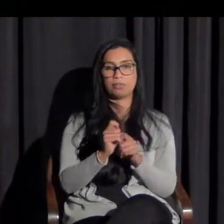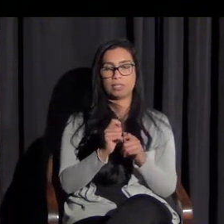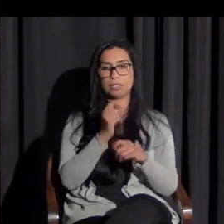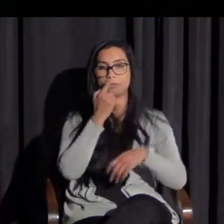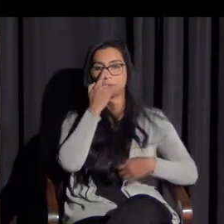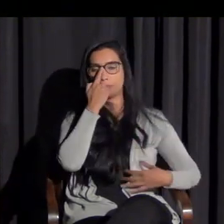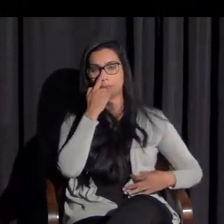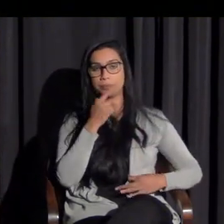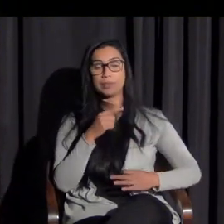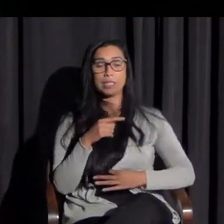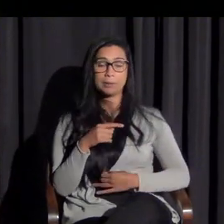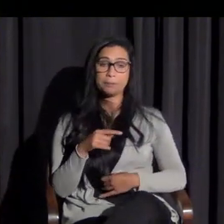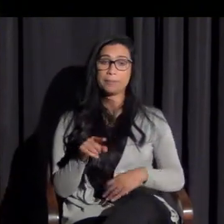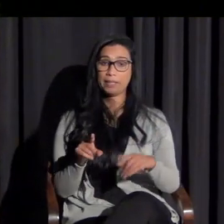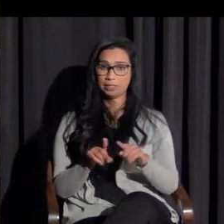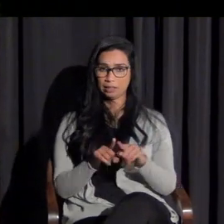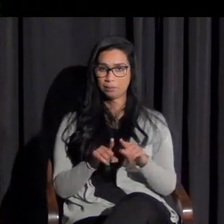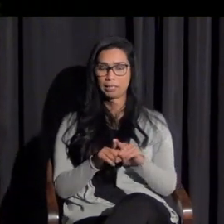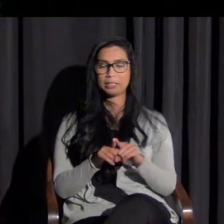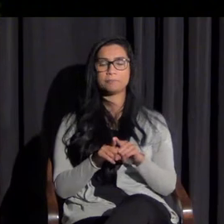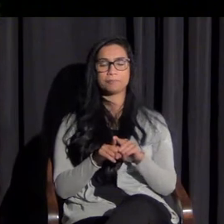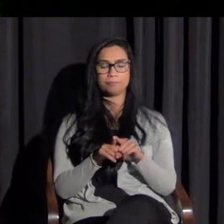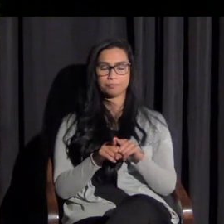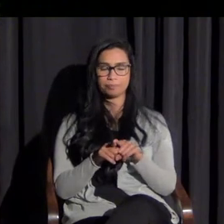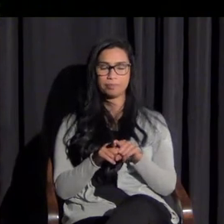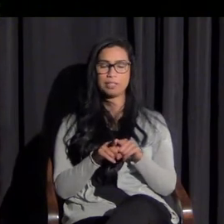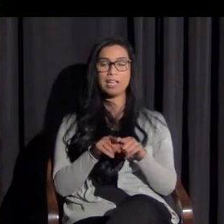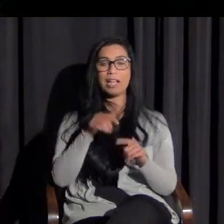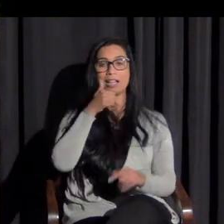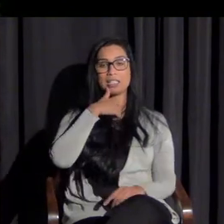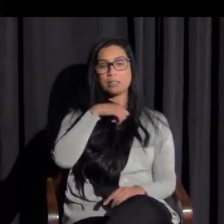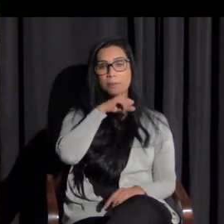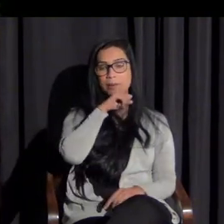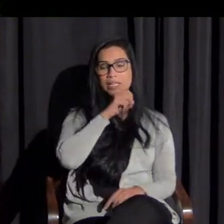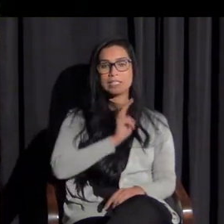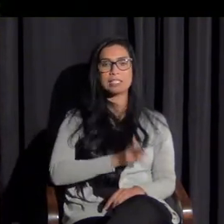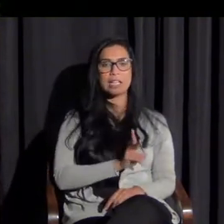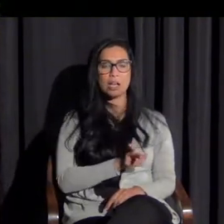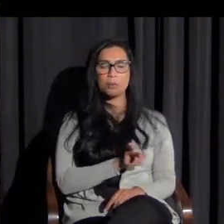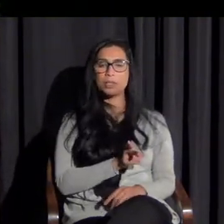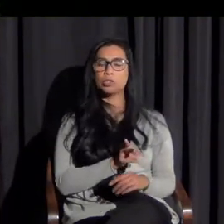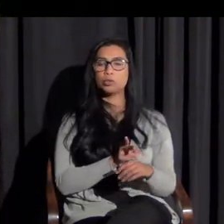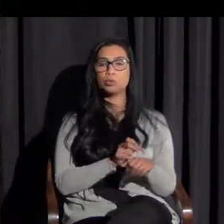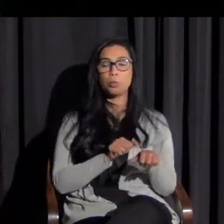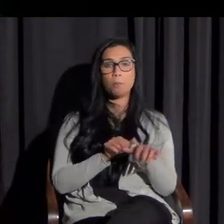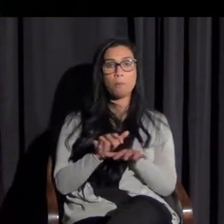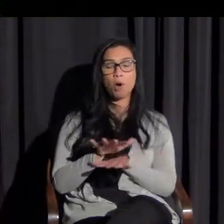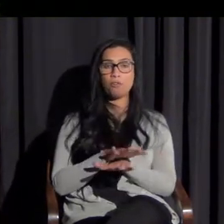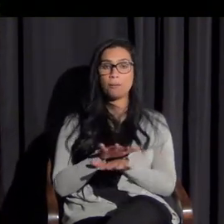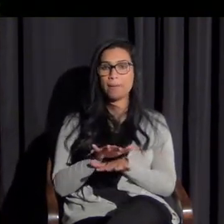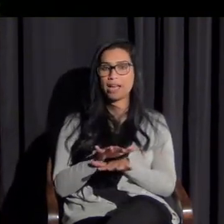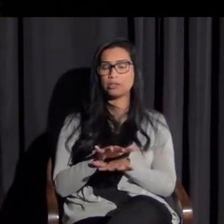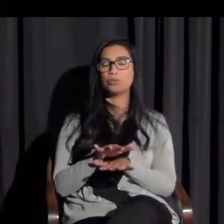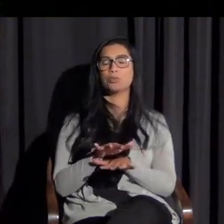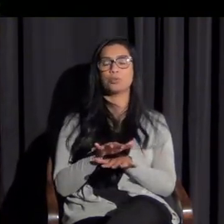Nas entrevistas com as lideranças e mães dos movimentos sociais, né, foram consideradas também